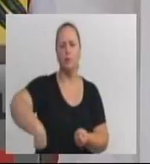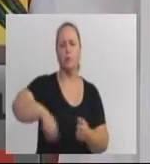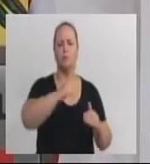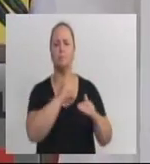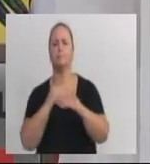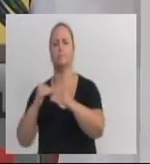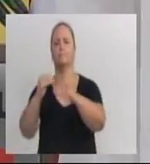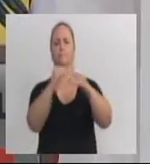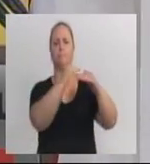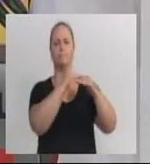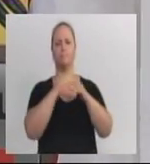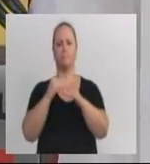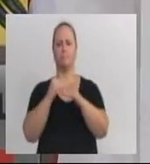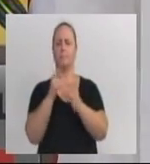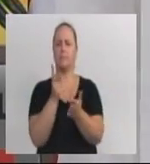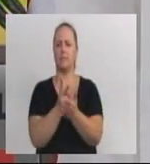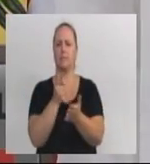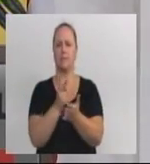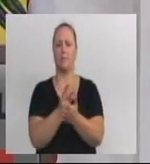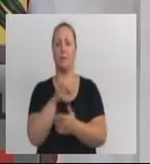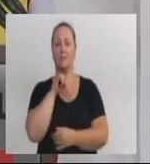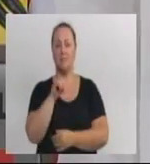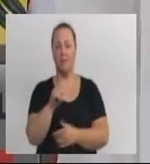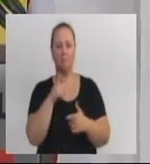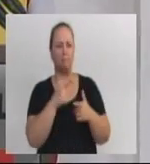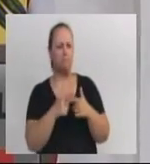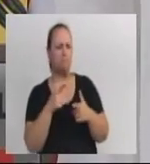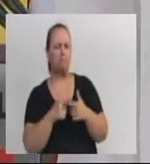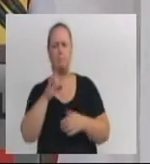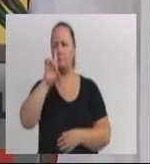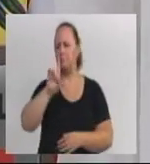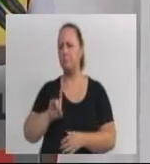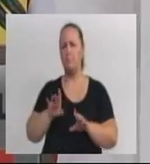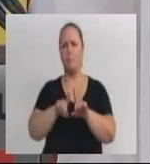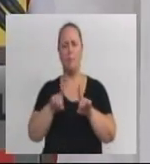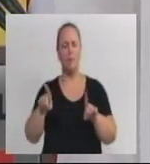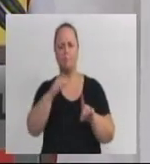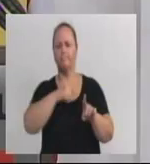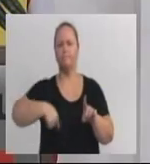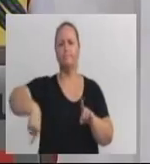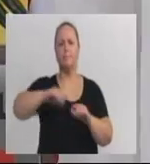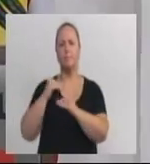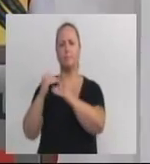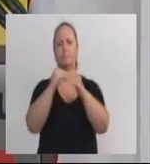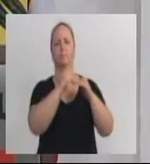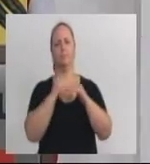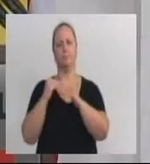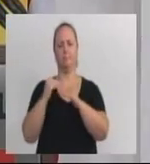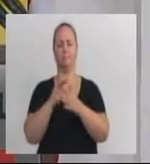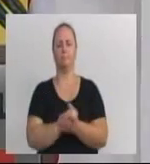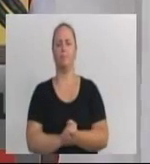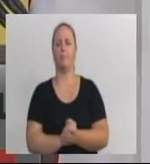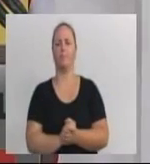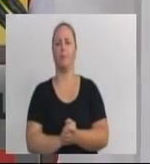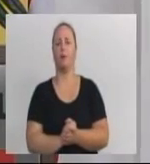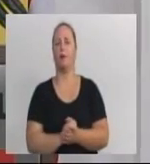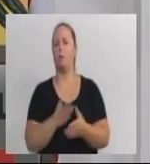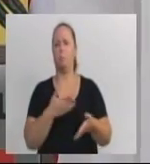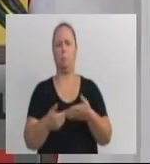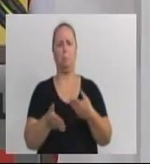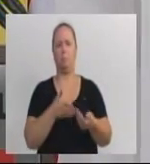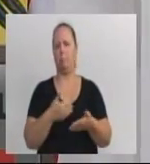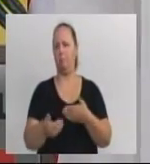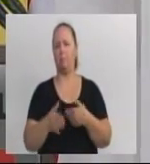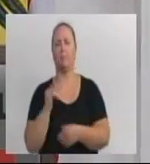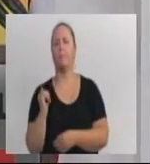iguais na diferença. É isso que é importante. Tá? Não importa só nós falarmos